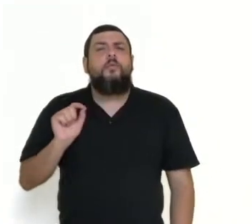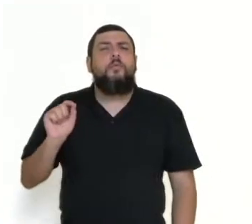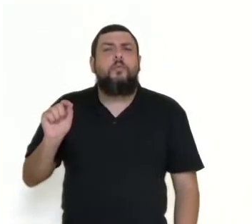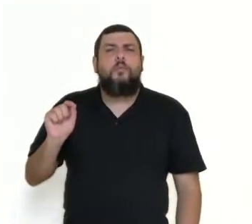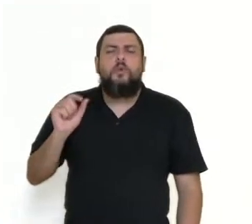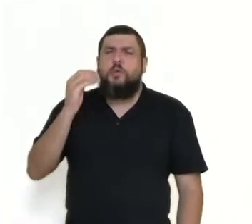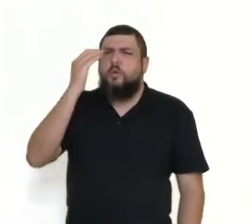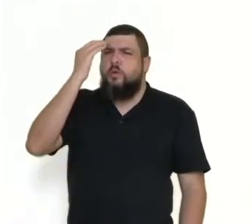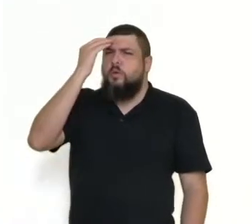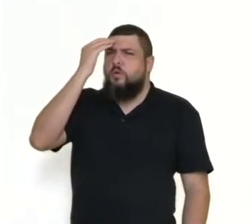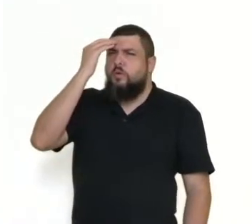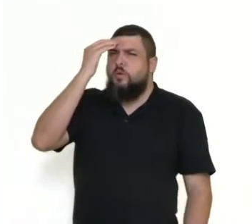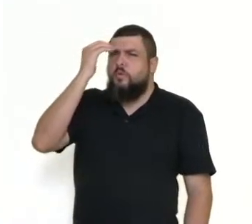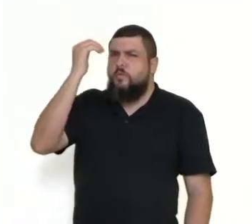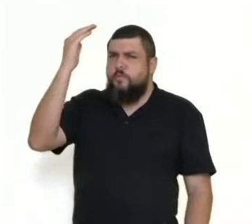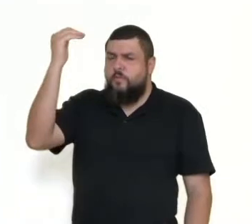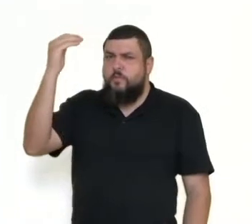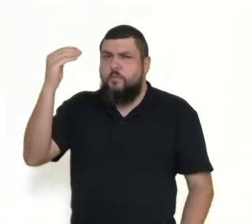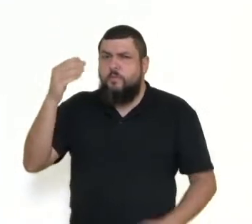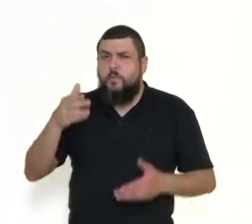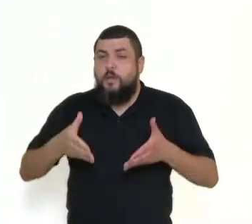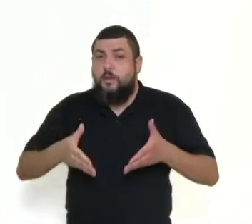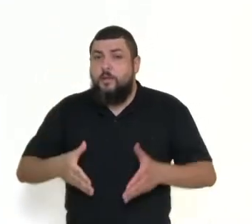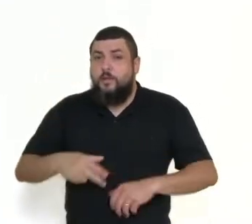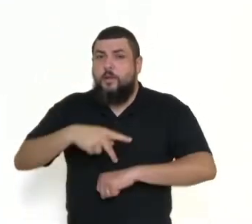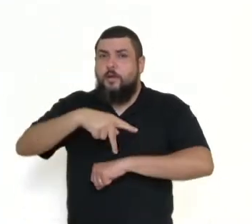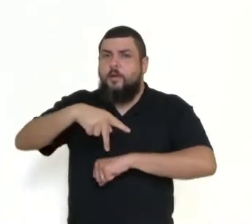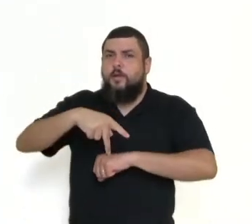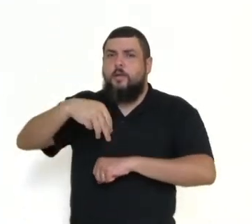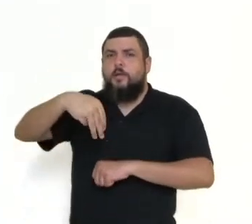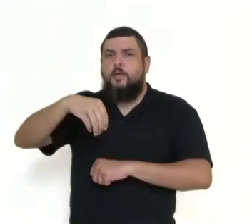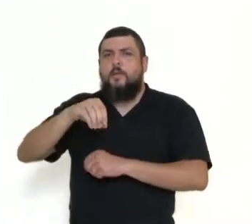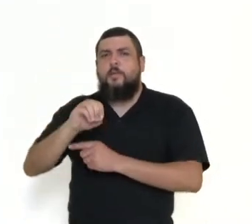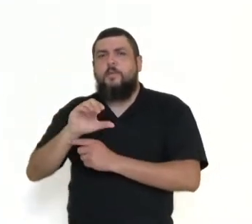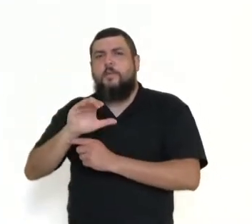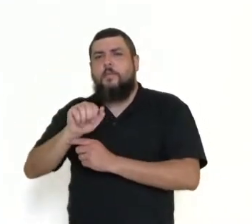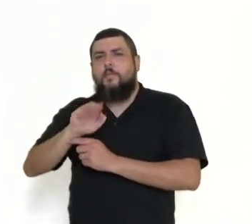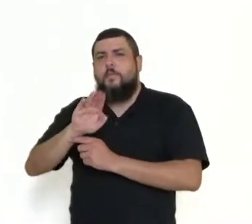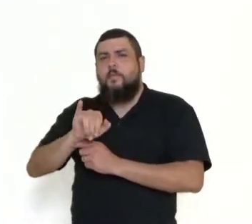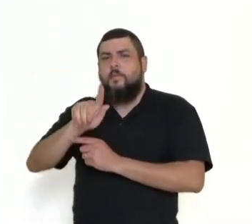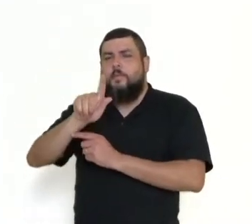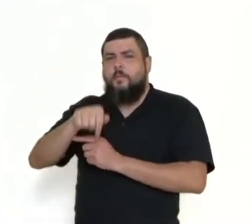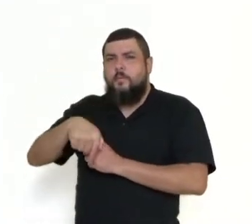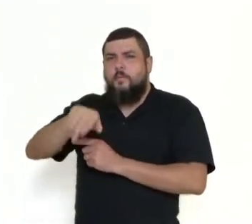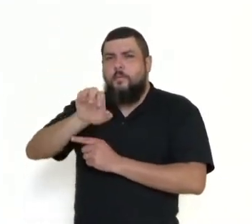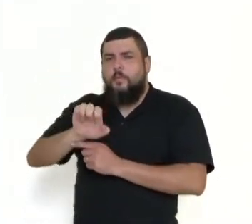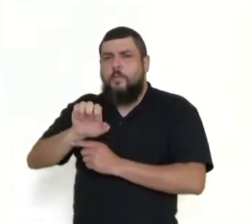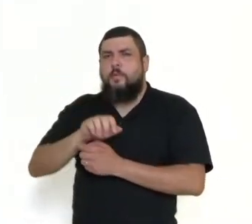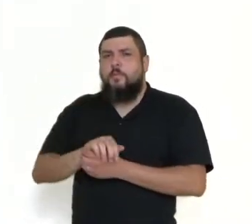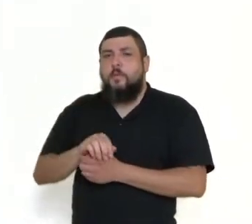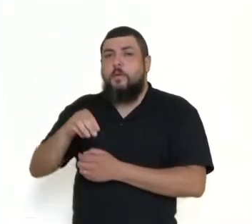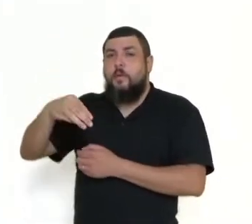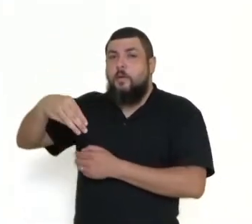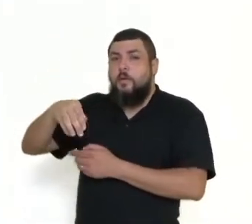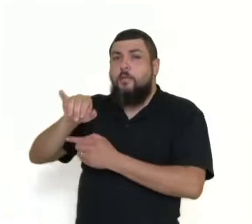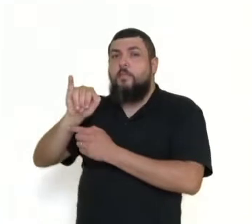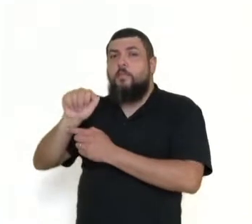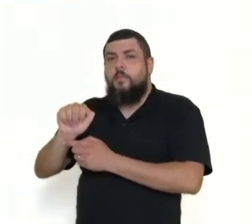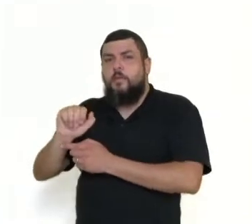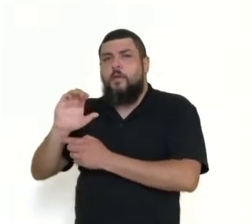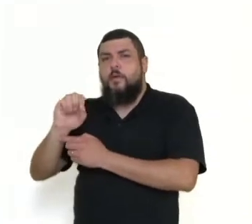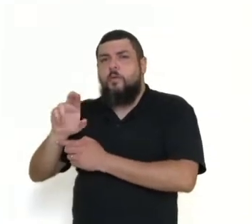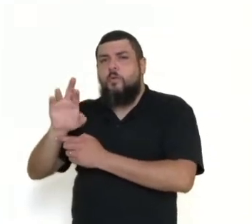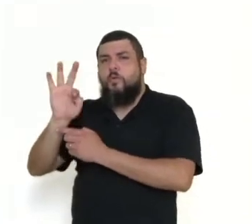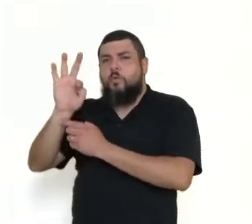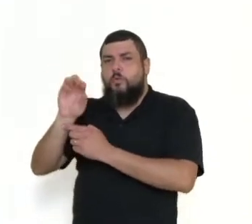famoso escritor moçambicano, Mia Couto. Vamos ler? Mia Couto, Antônio